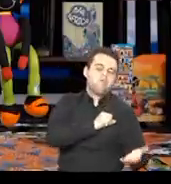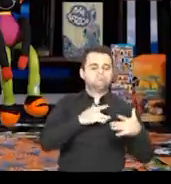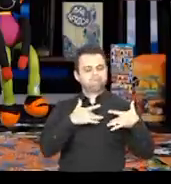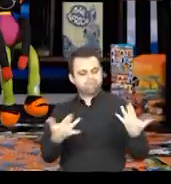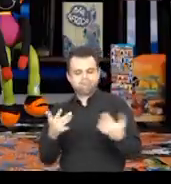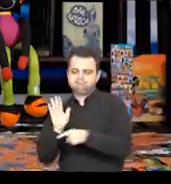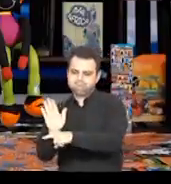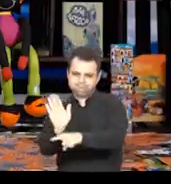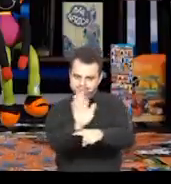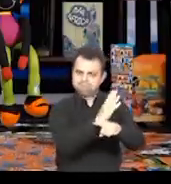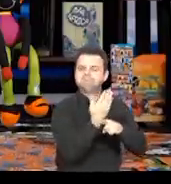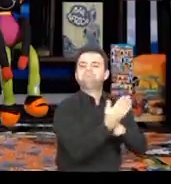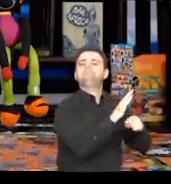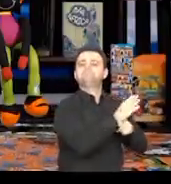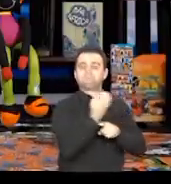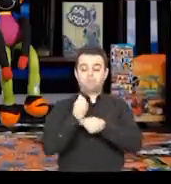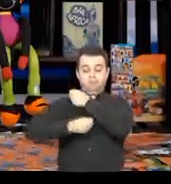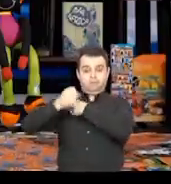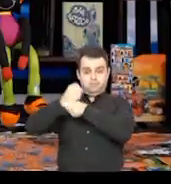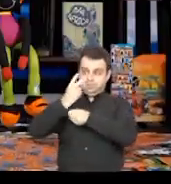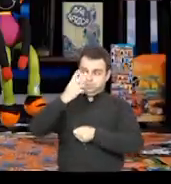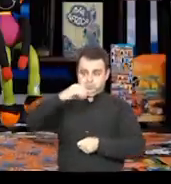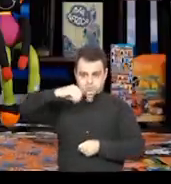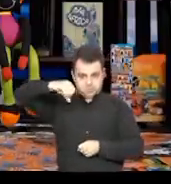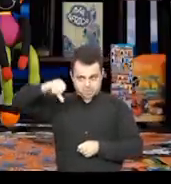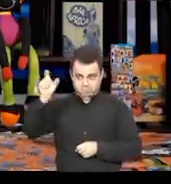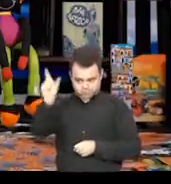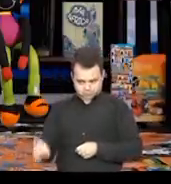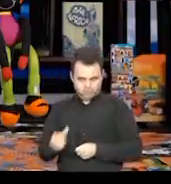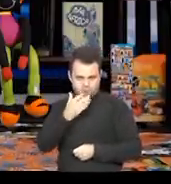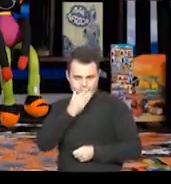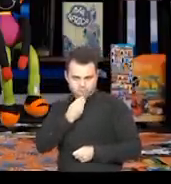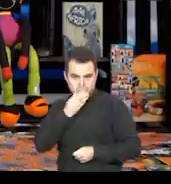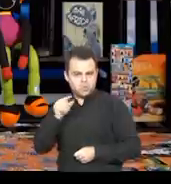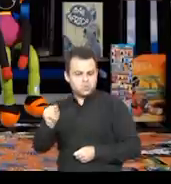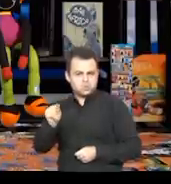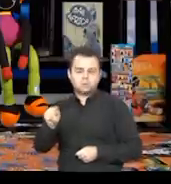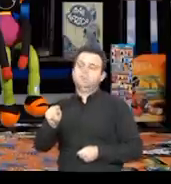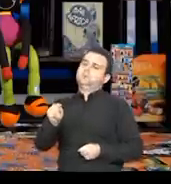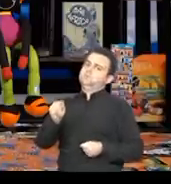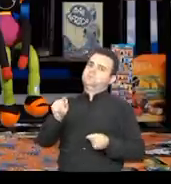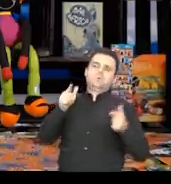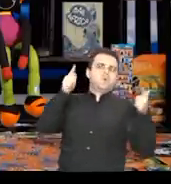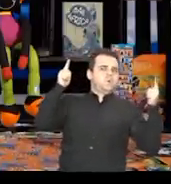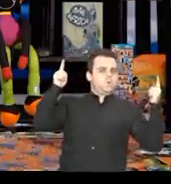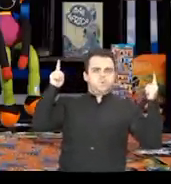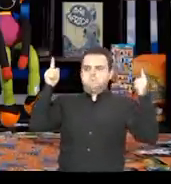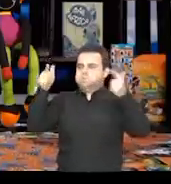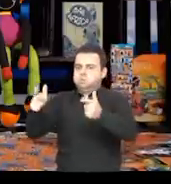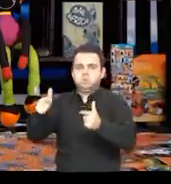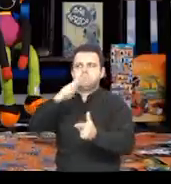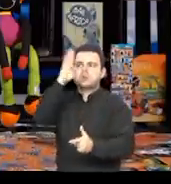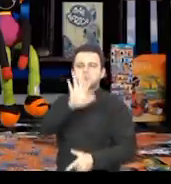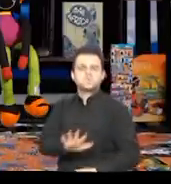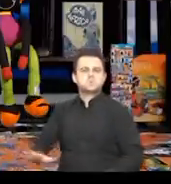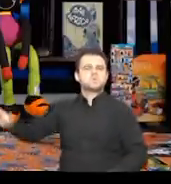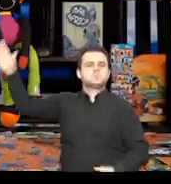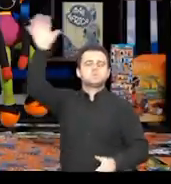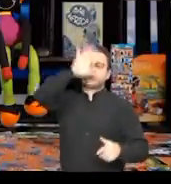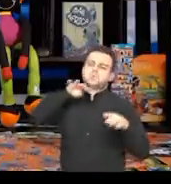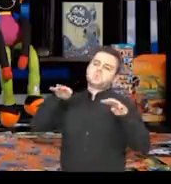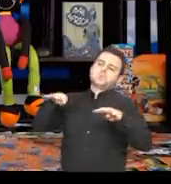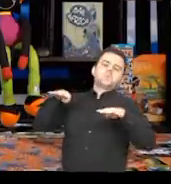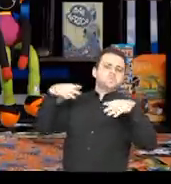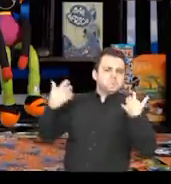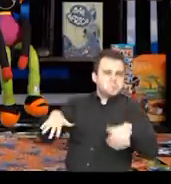solidariedade. Em 2009, o Sérgio Vaz foi considerado um dos homens mais influentes do nosso país, tanto